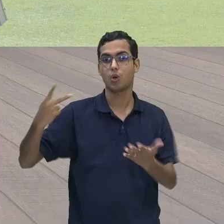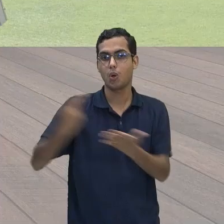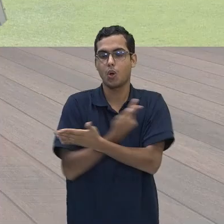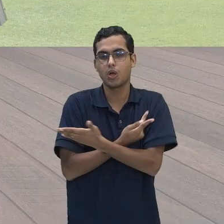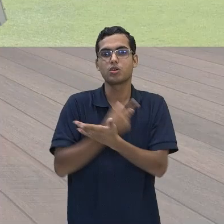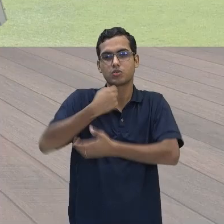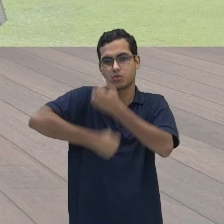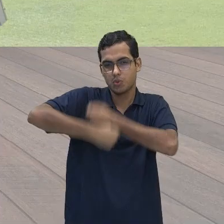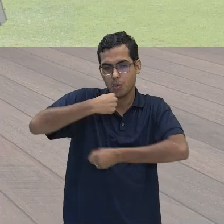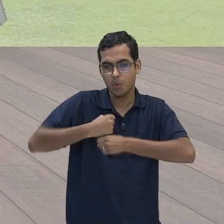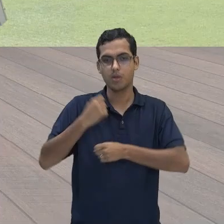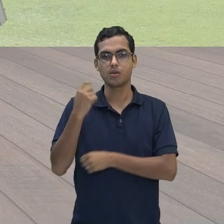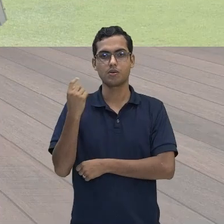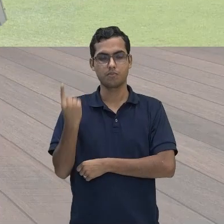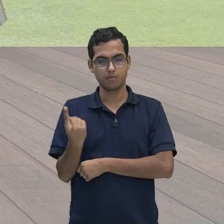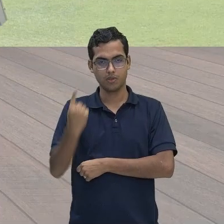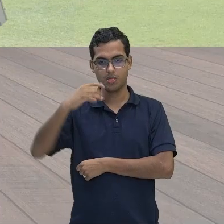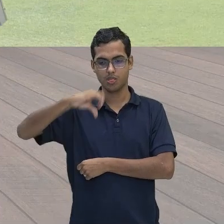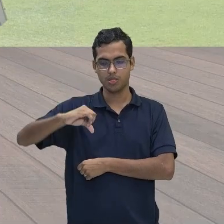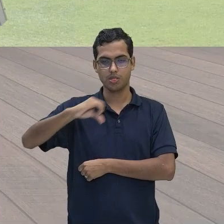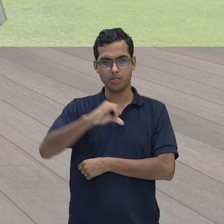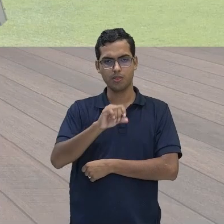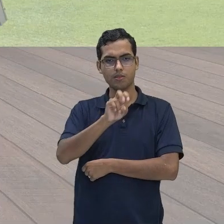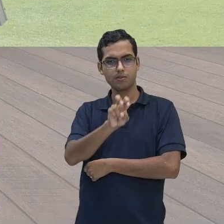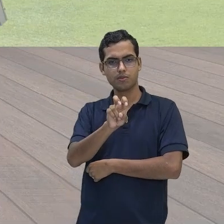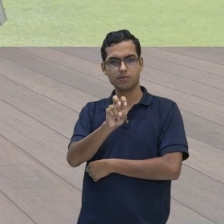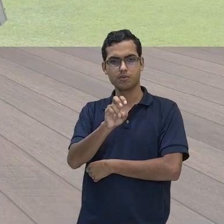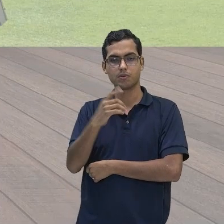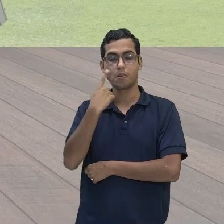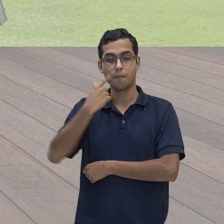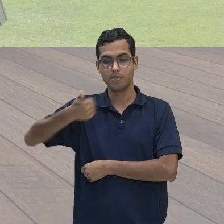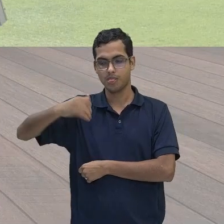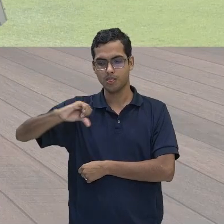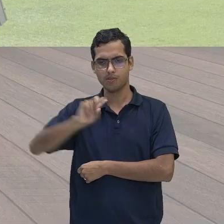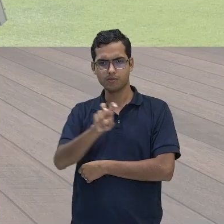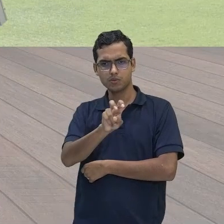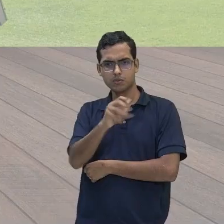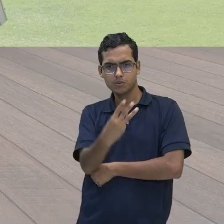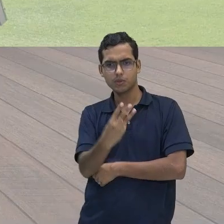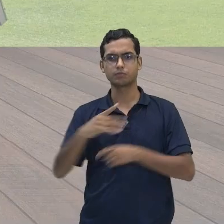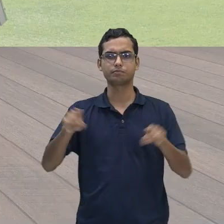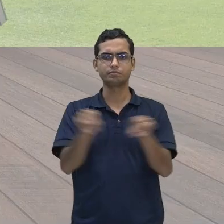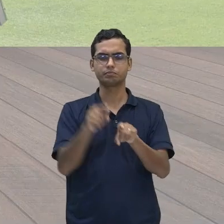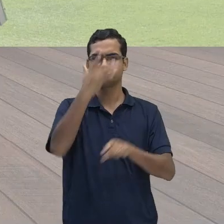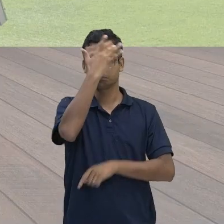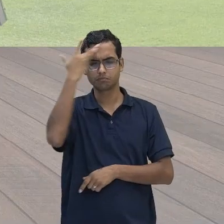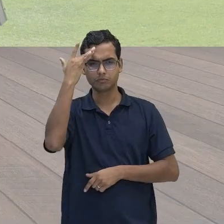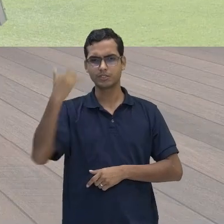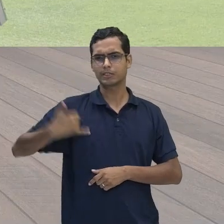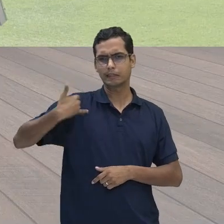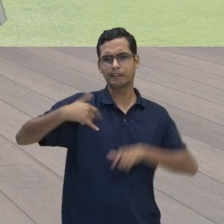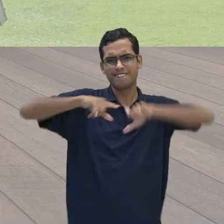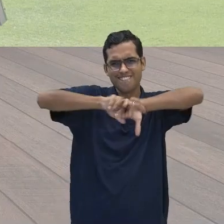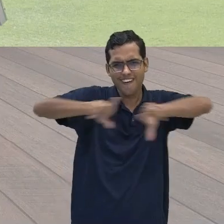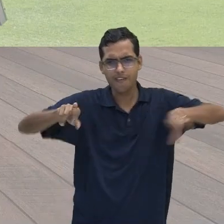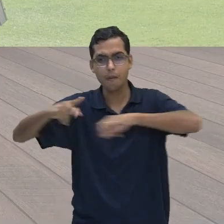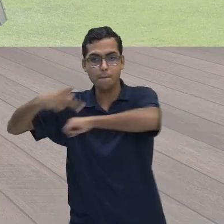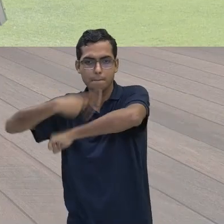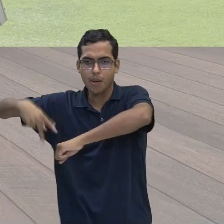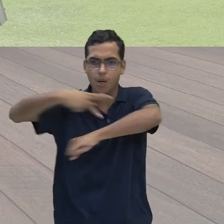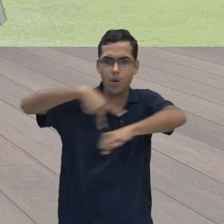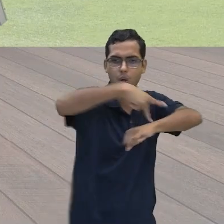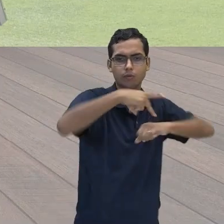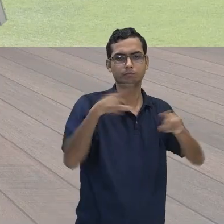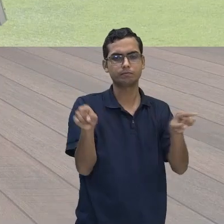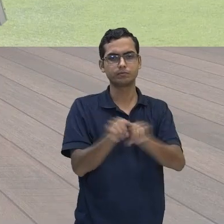1953. É um festival que reúne mais de 20.000 ginastas de diferentes idades, de diferentes países e níveis